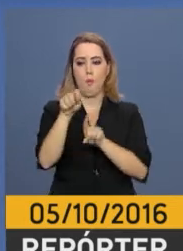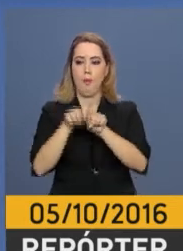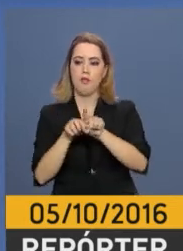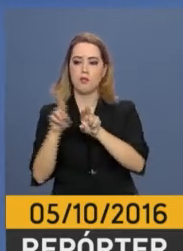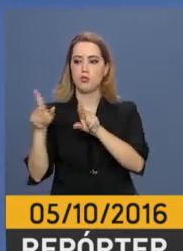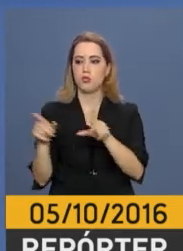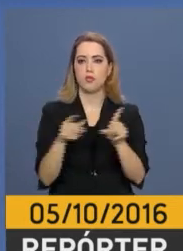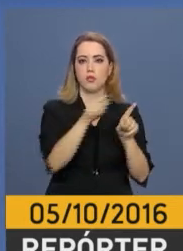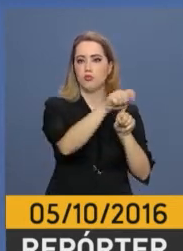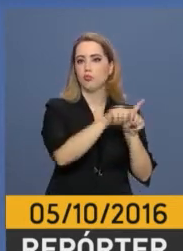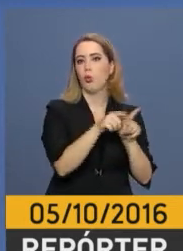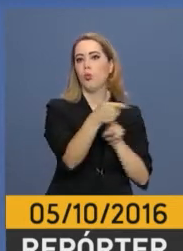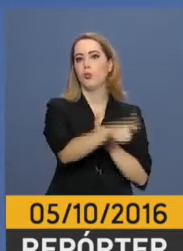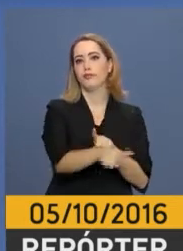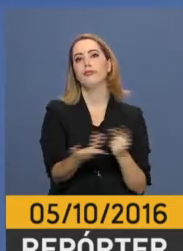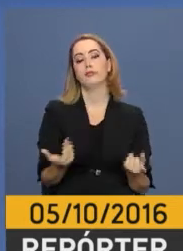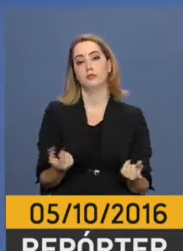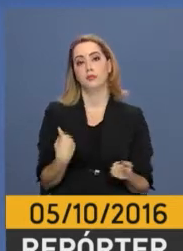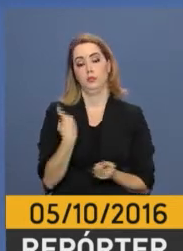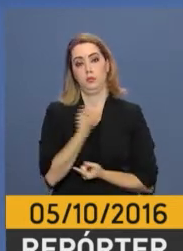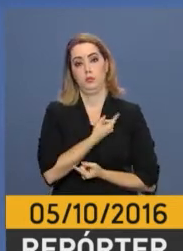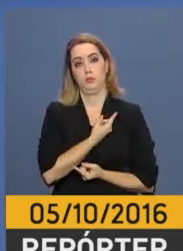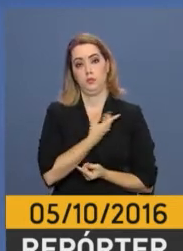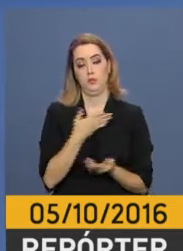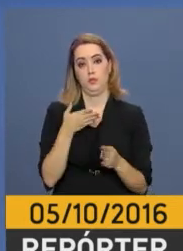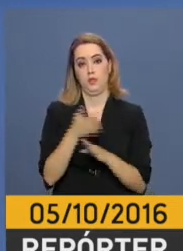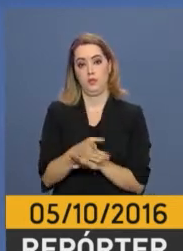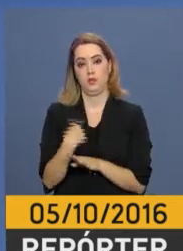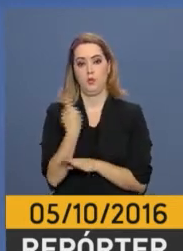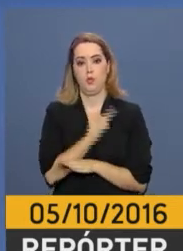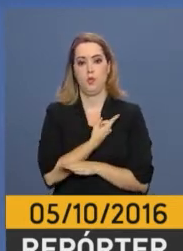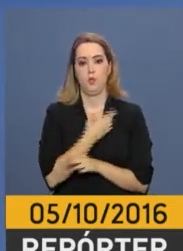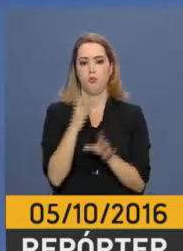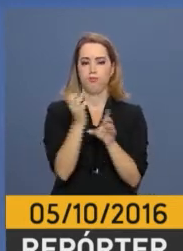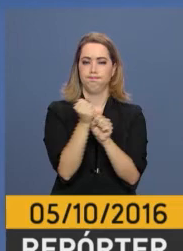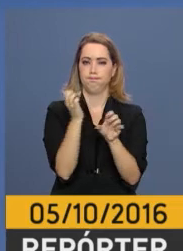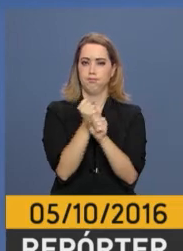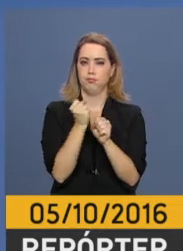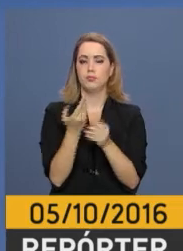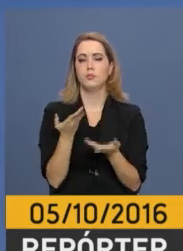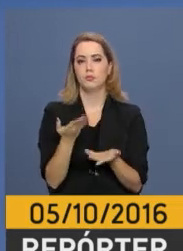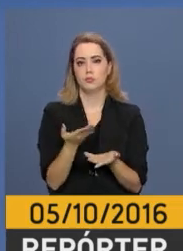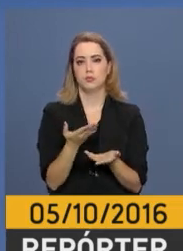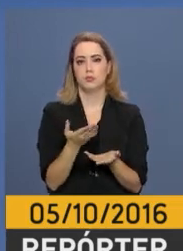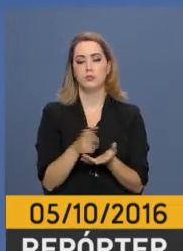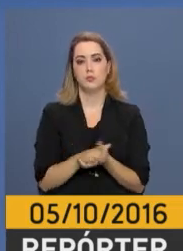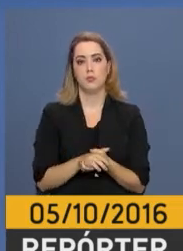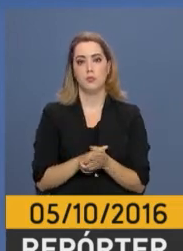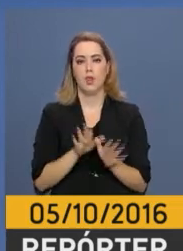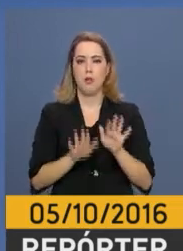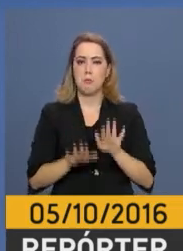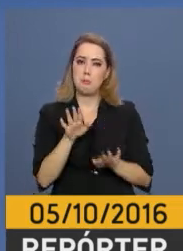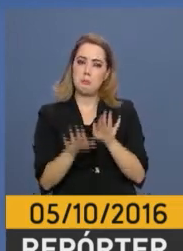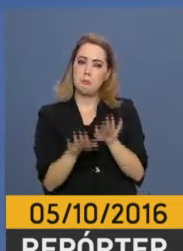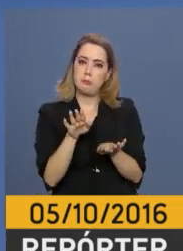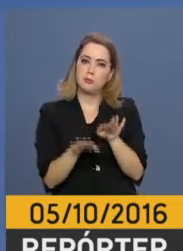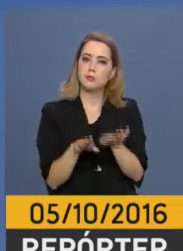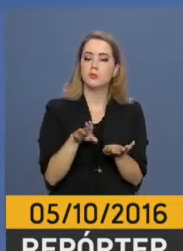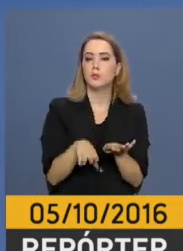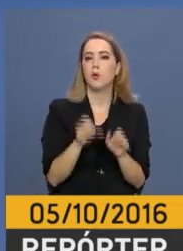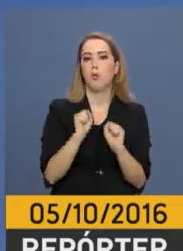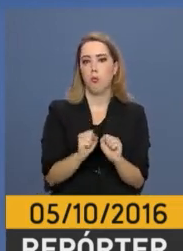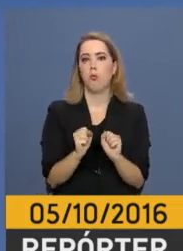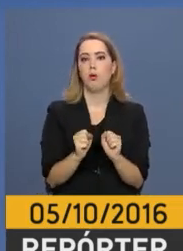diferente do gasto no mês seguinte então a gente fez um fizemos um cálculo aproximado dos